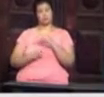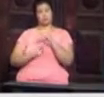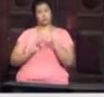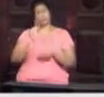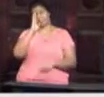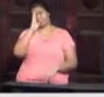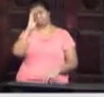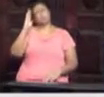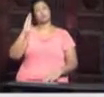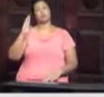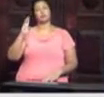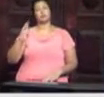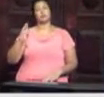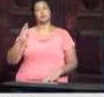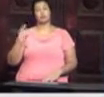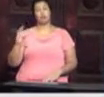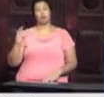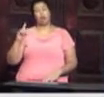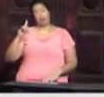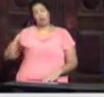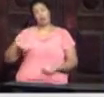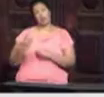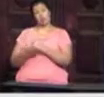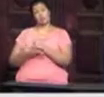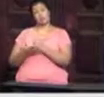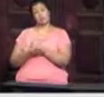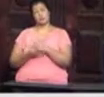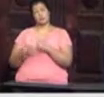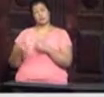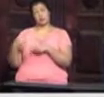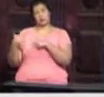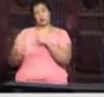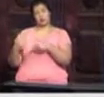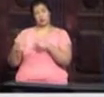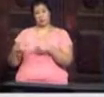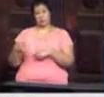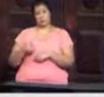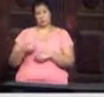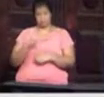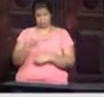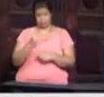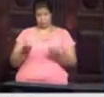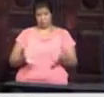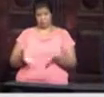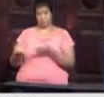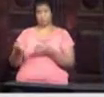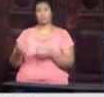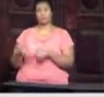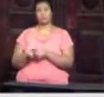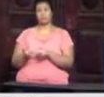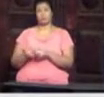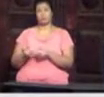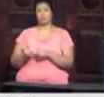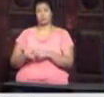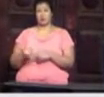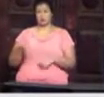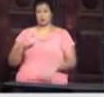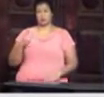empresas, elas faziam trabalhos para a Petrobras, inclusive alugando navio